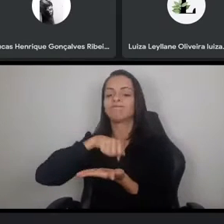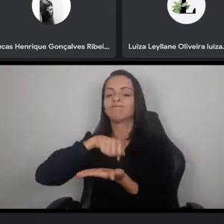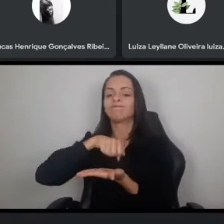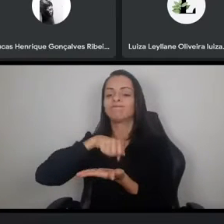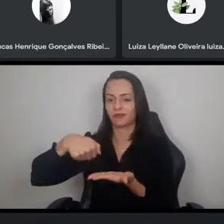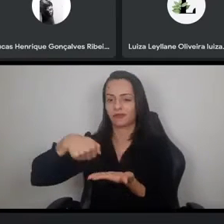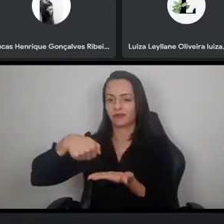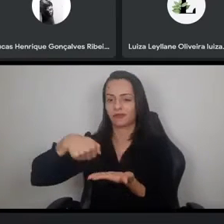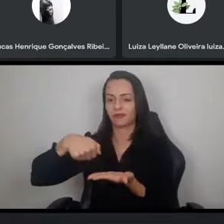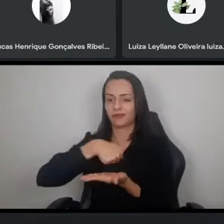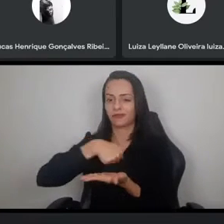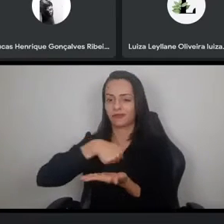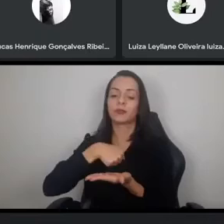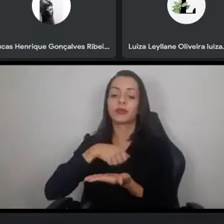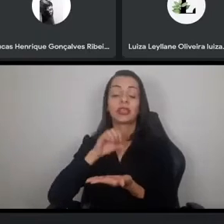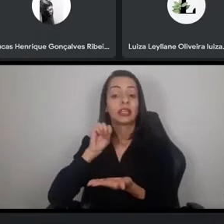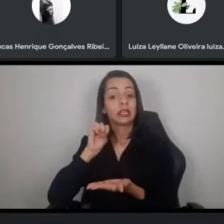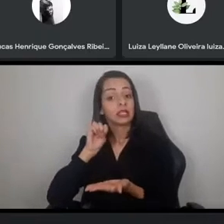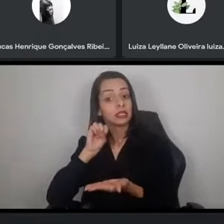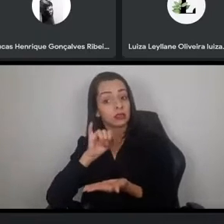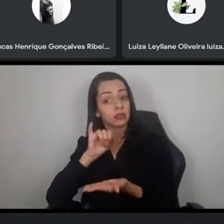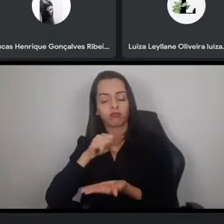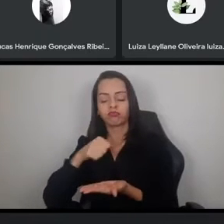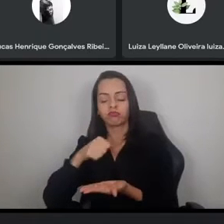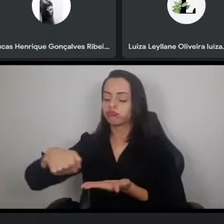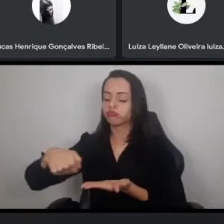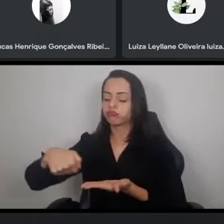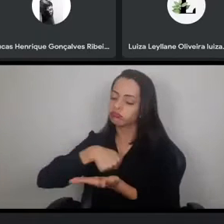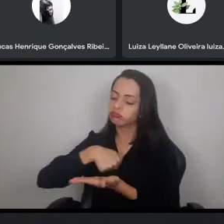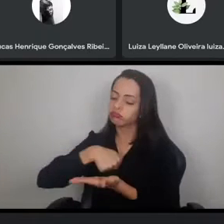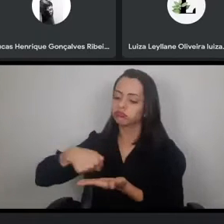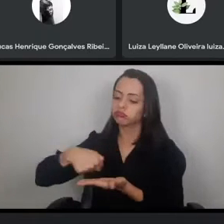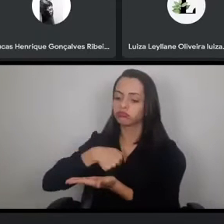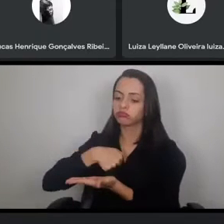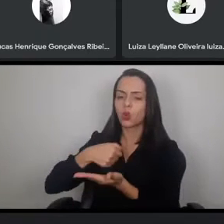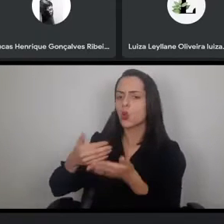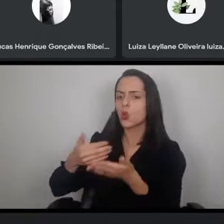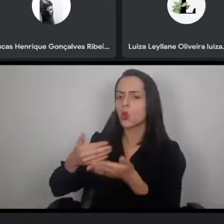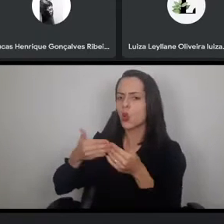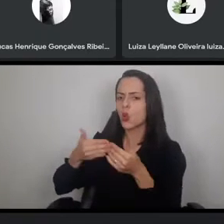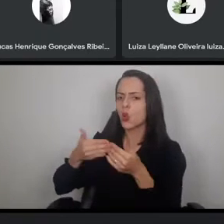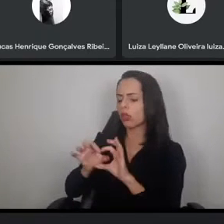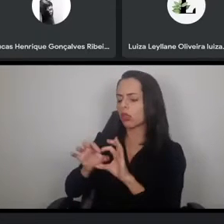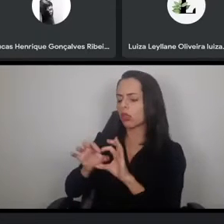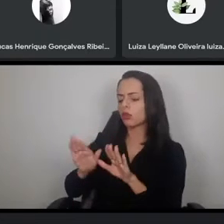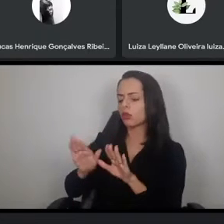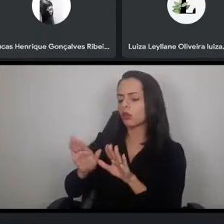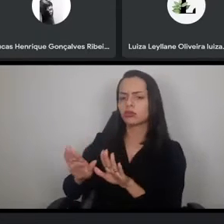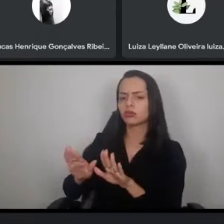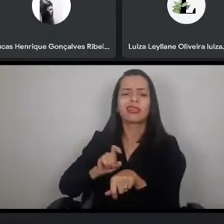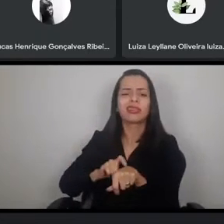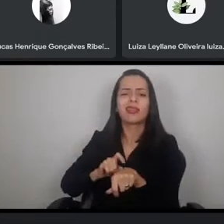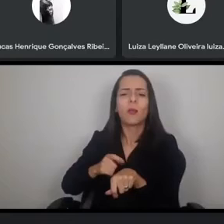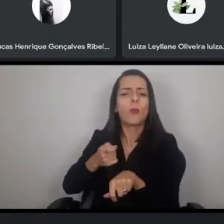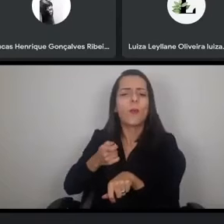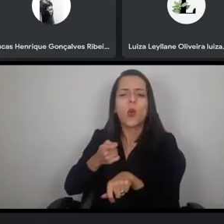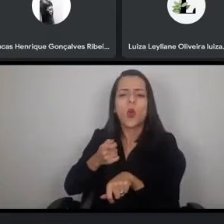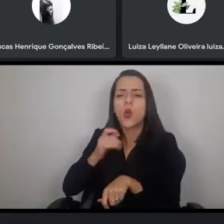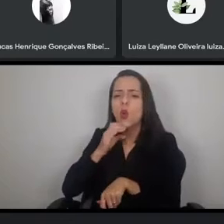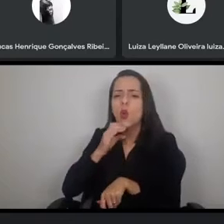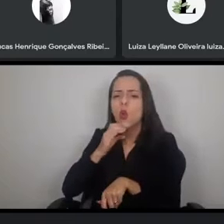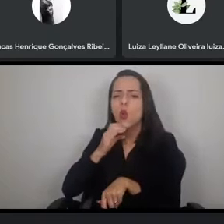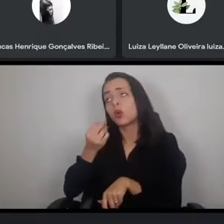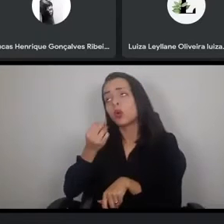quando tivermos que ausentar para realizar qualquer outra tarefa, seja por pouco tempo ou por muito tempo,